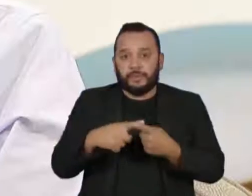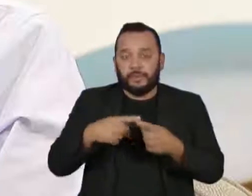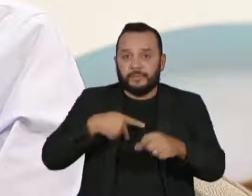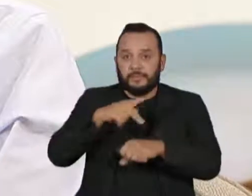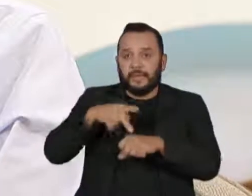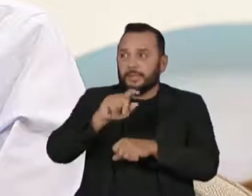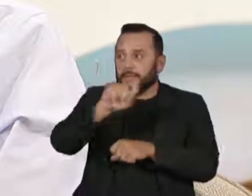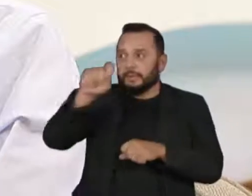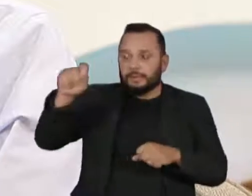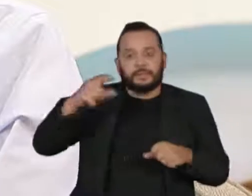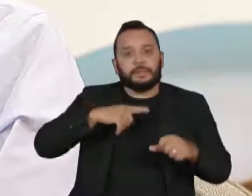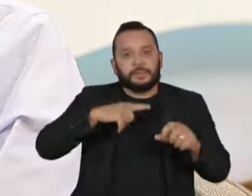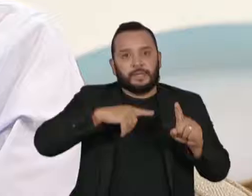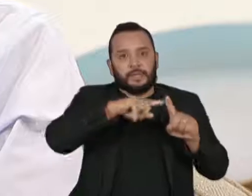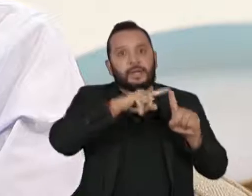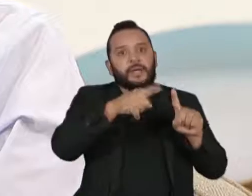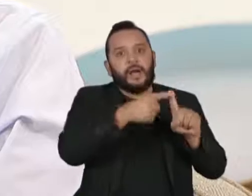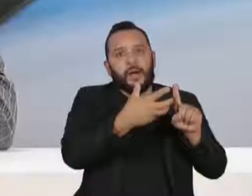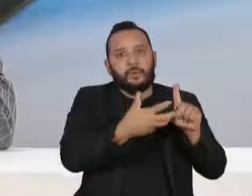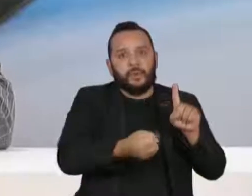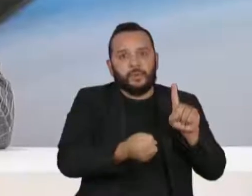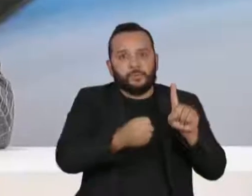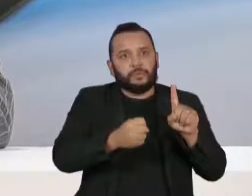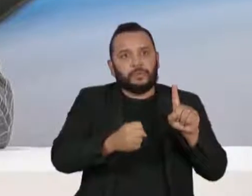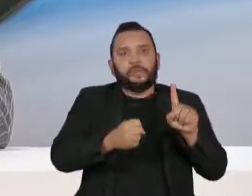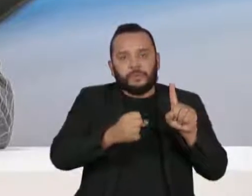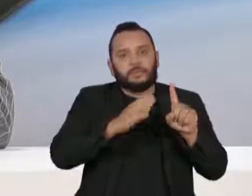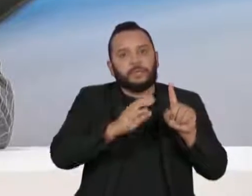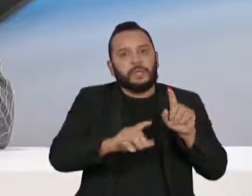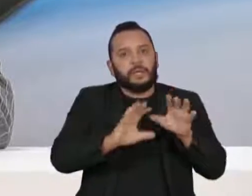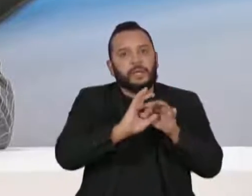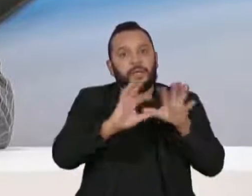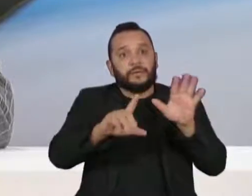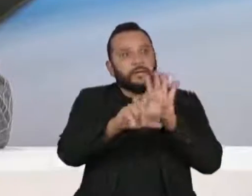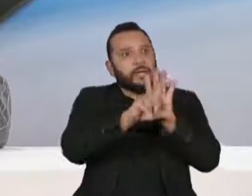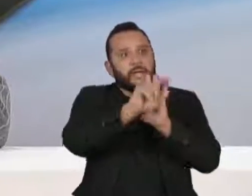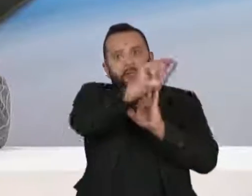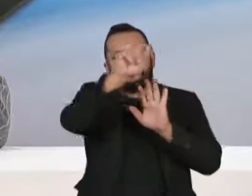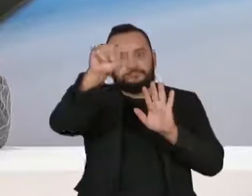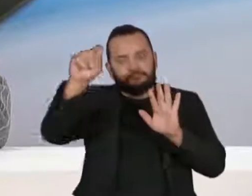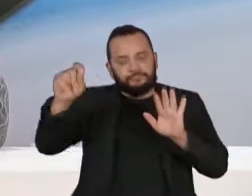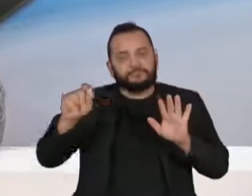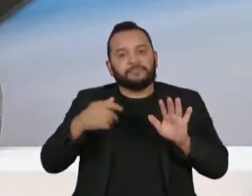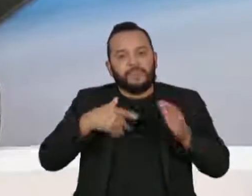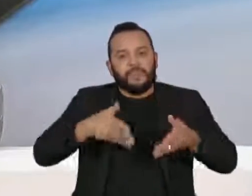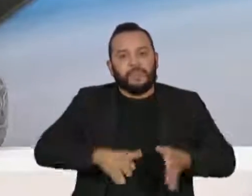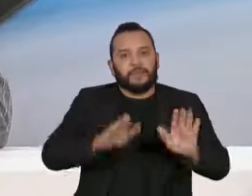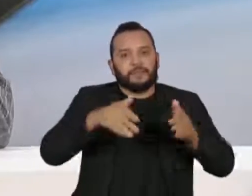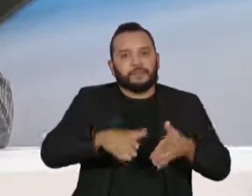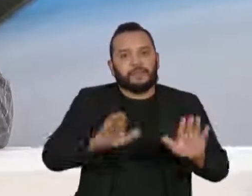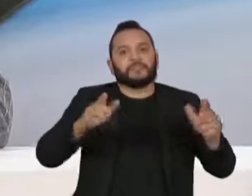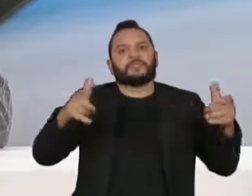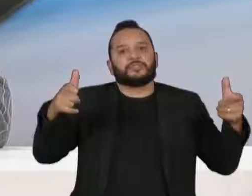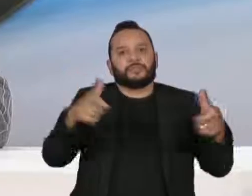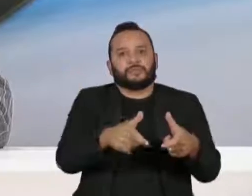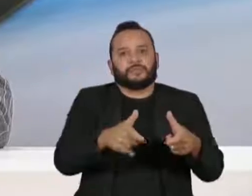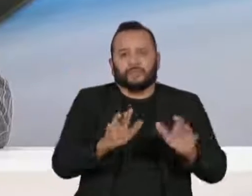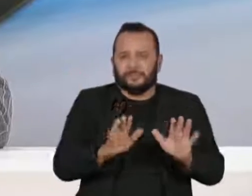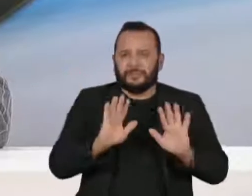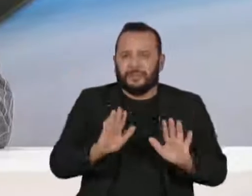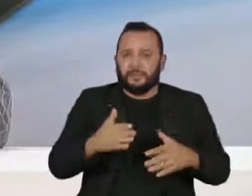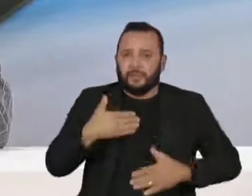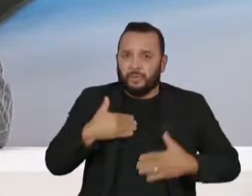suposto desequilíbrio populacional. Eu gostaria de ouvir você a respeito desse tema, Luciana. Estariam os corpos